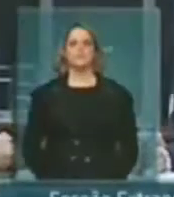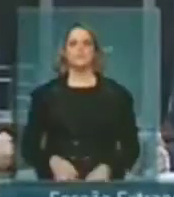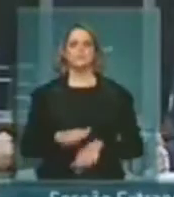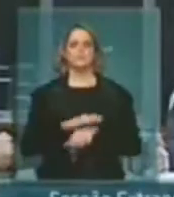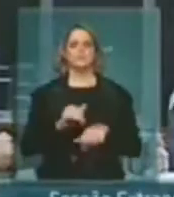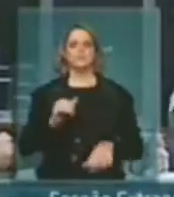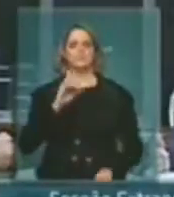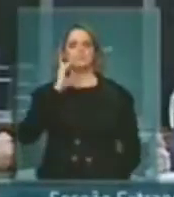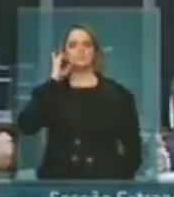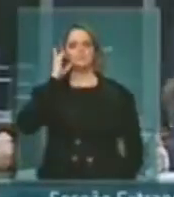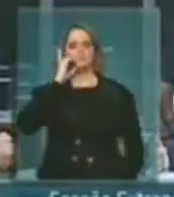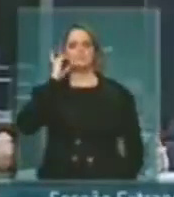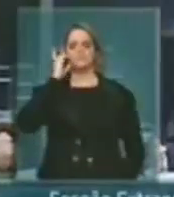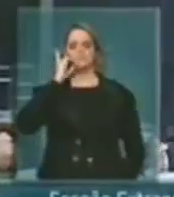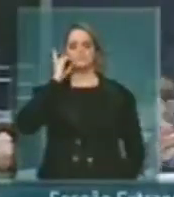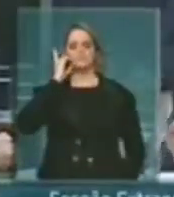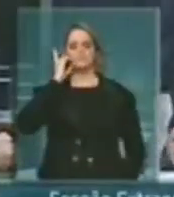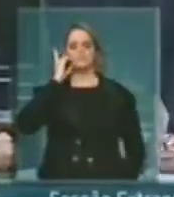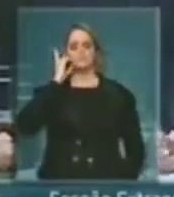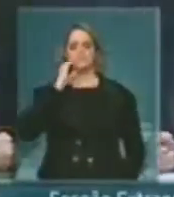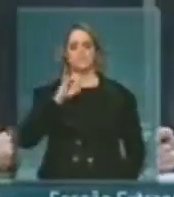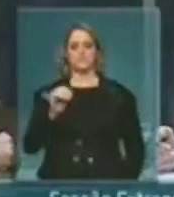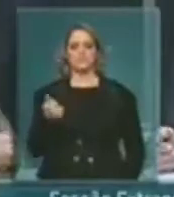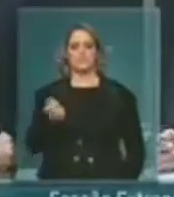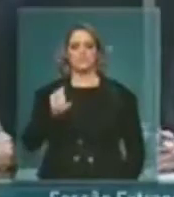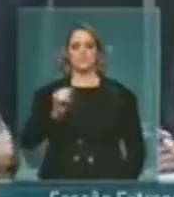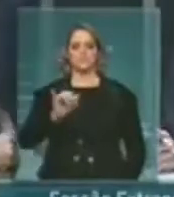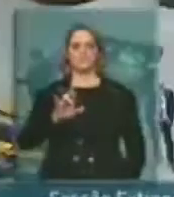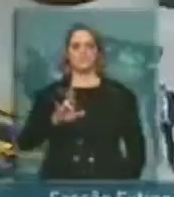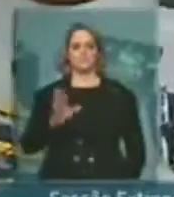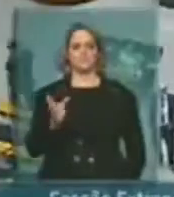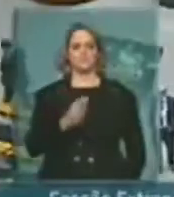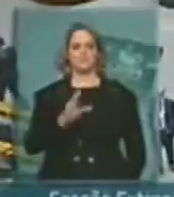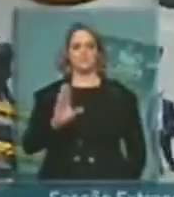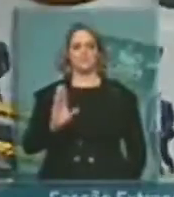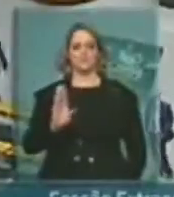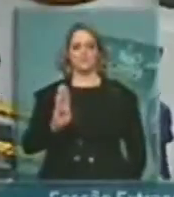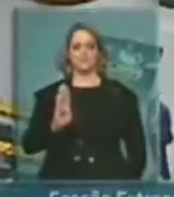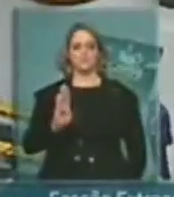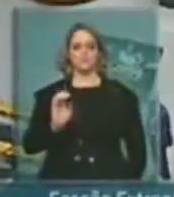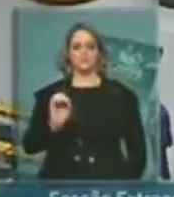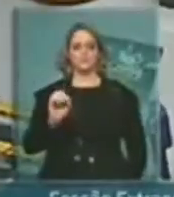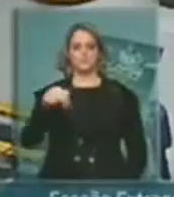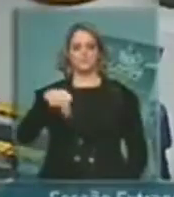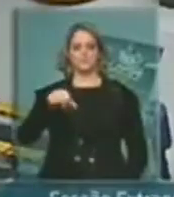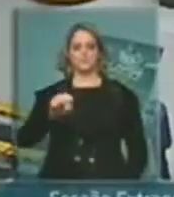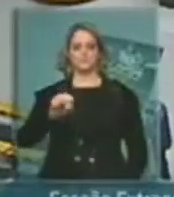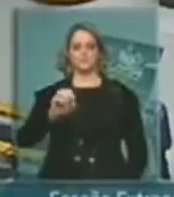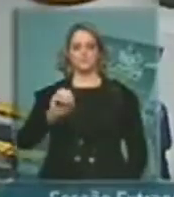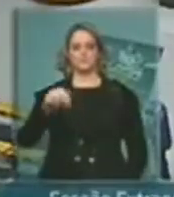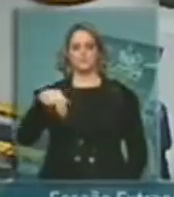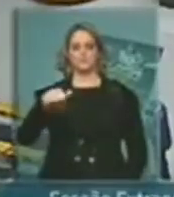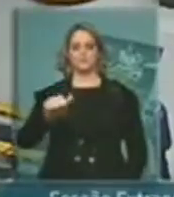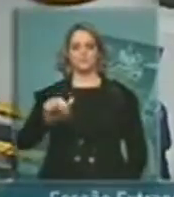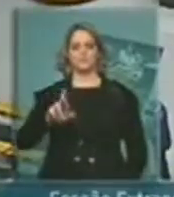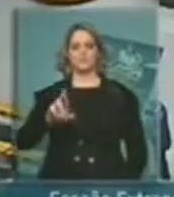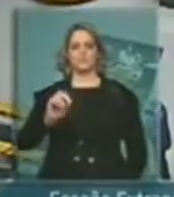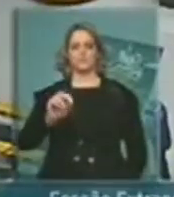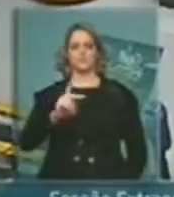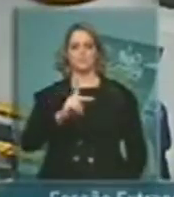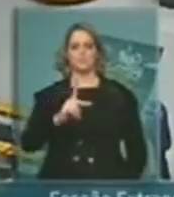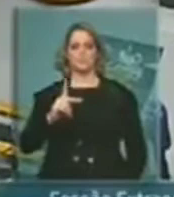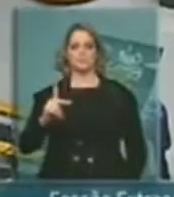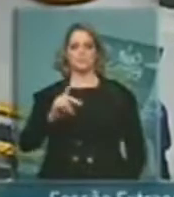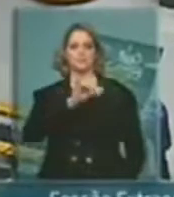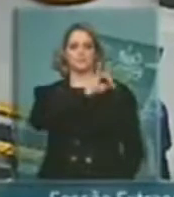Conceda a palavra ao ilustre deputado Jair Bolsonaro, PP Rio de Janeiro. Sua Excelência põe 3 minutos na